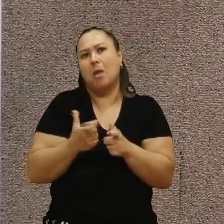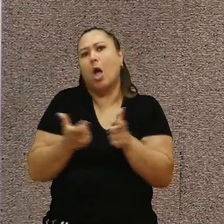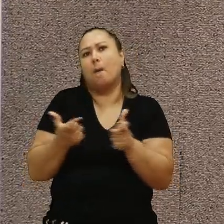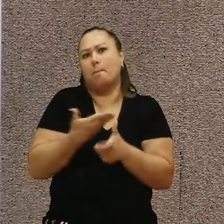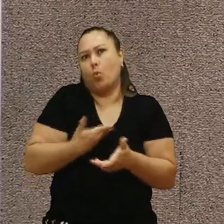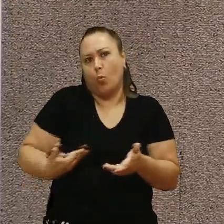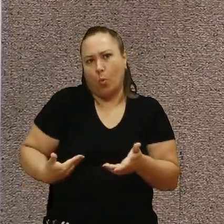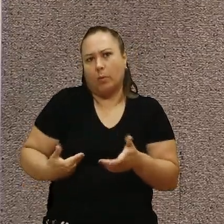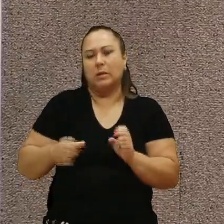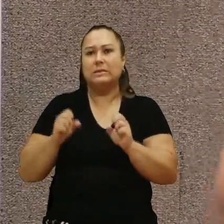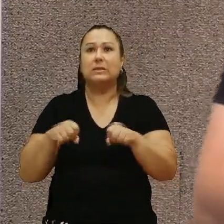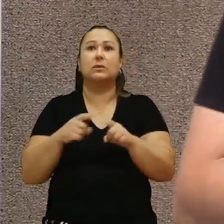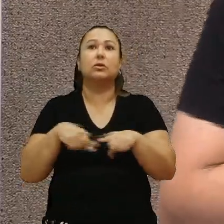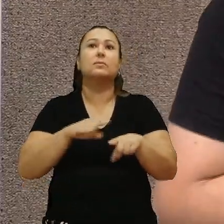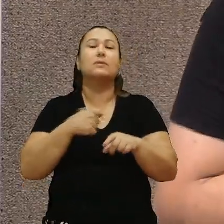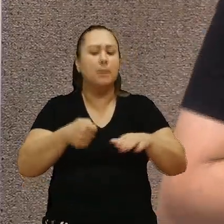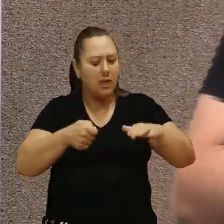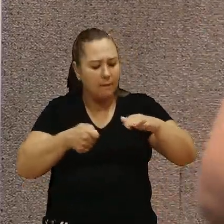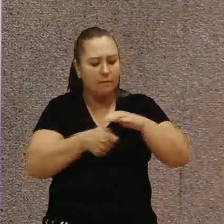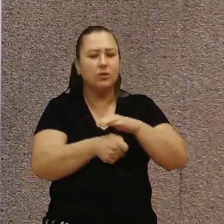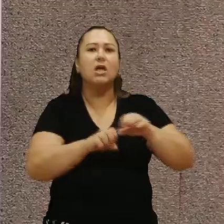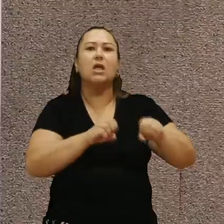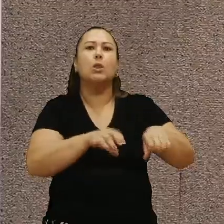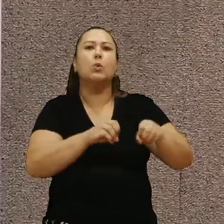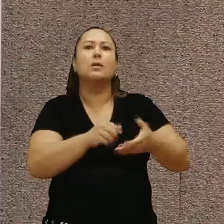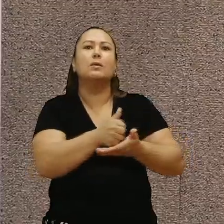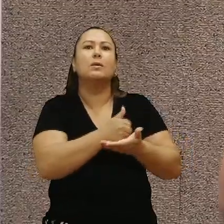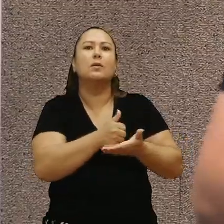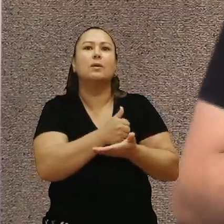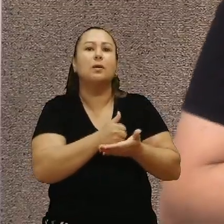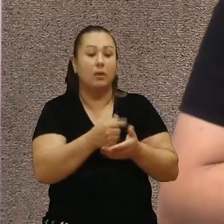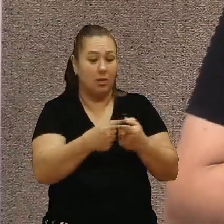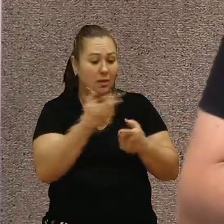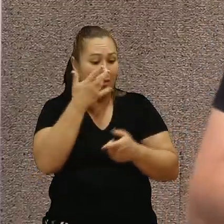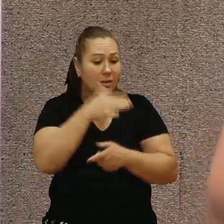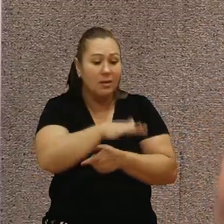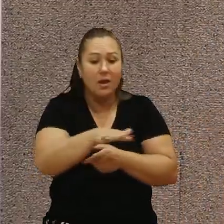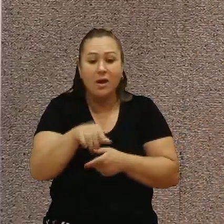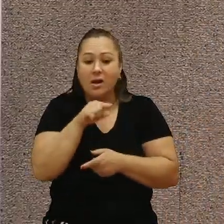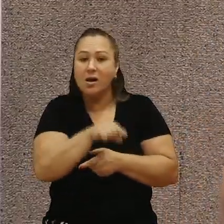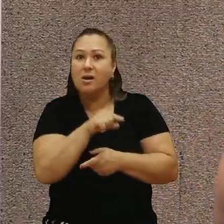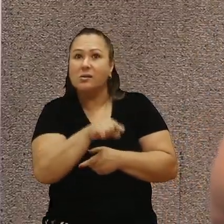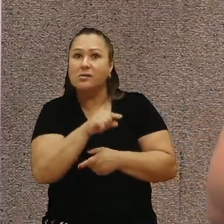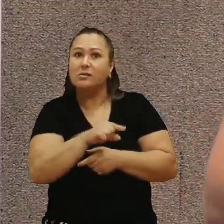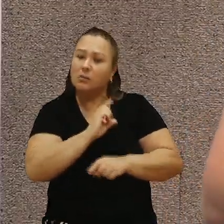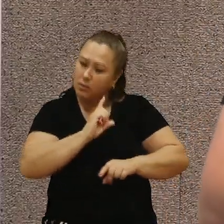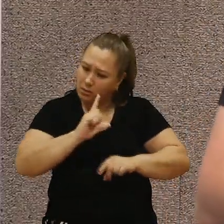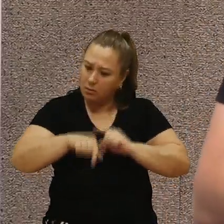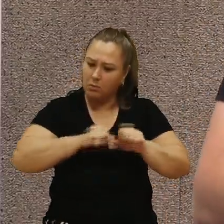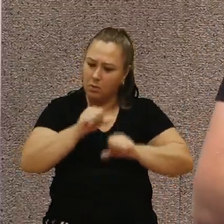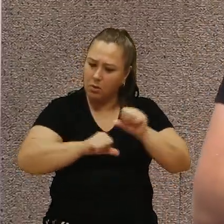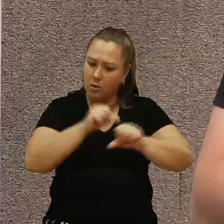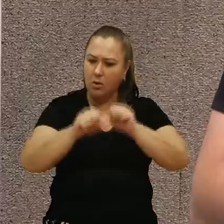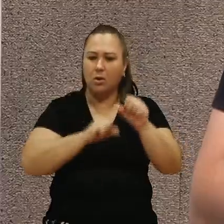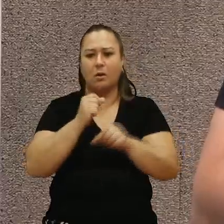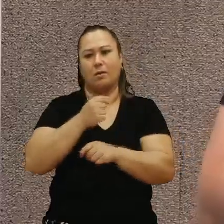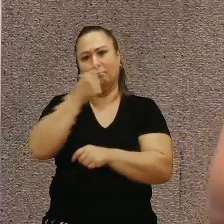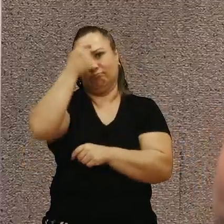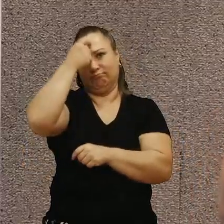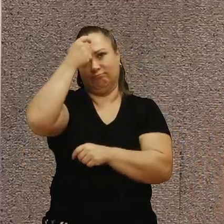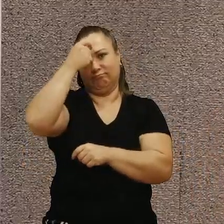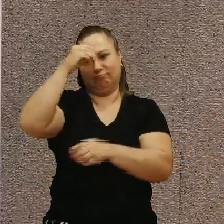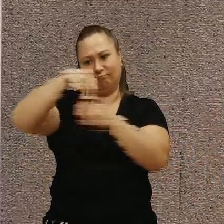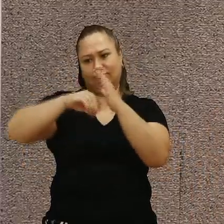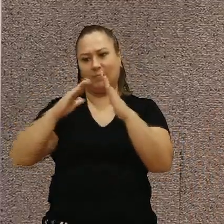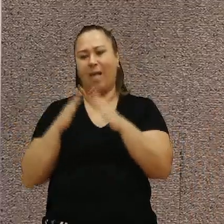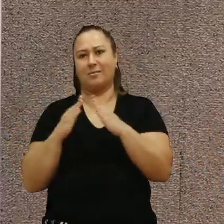cidade, nós precisamos investir na educação de base, porque é a criança que vai ter o poder de depois transformar a mentalidade dentro da sua casa, dentro da